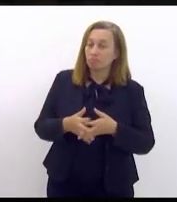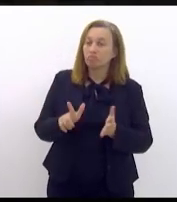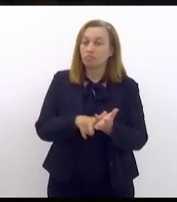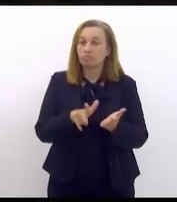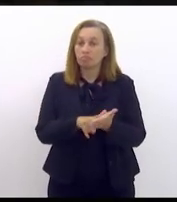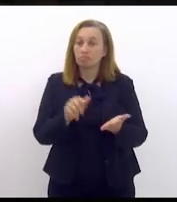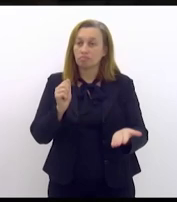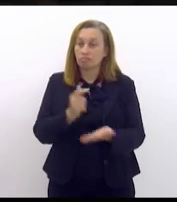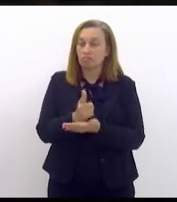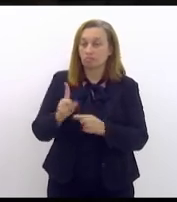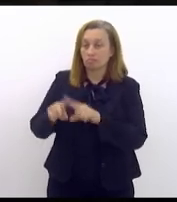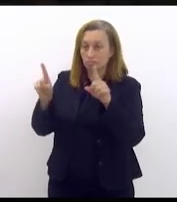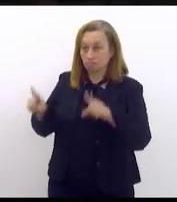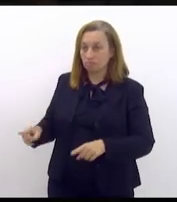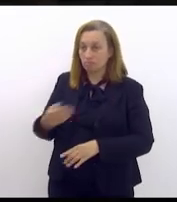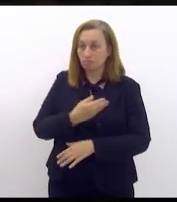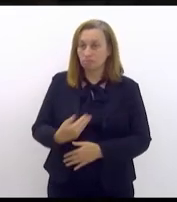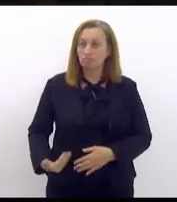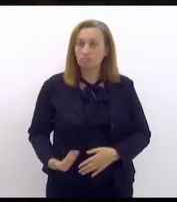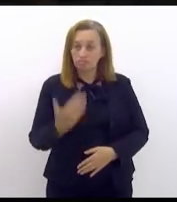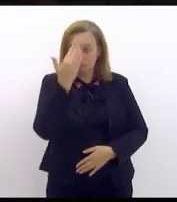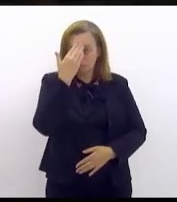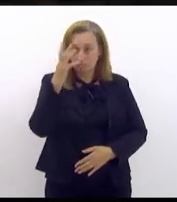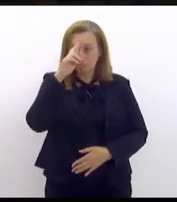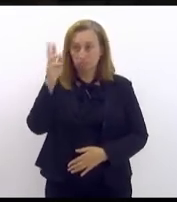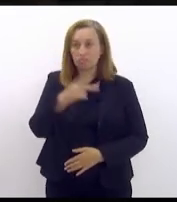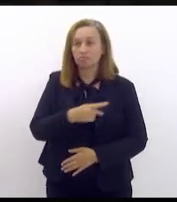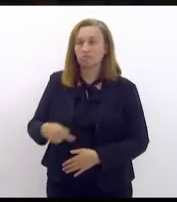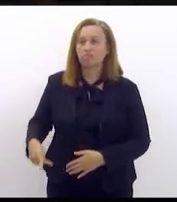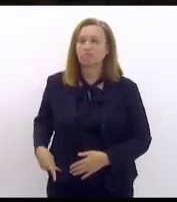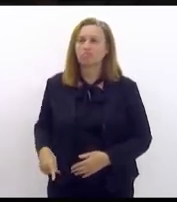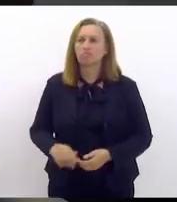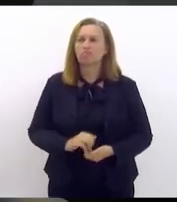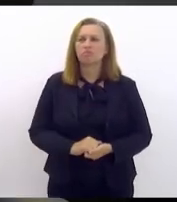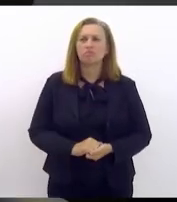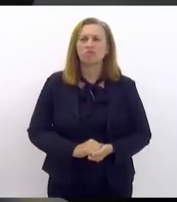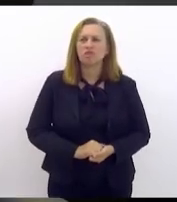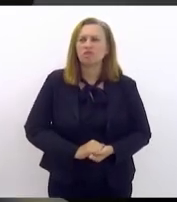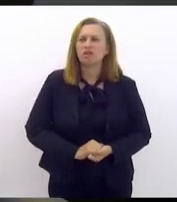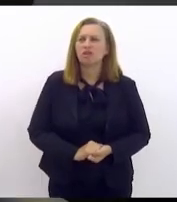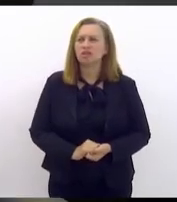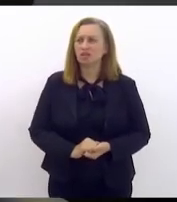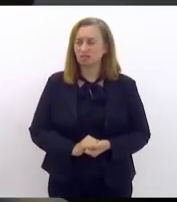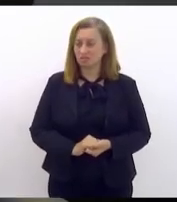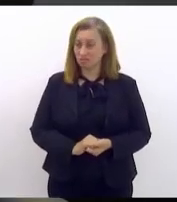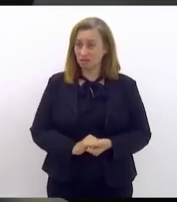pagamento das e dos servidores. Muito obrigada, presidente. Eram essas as minhas considerações.